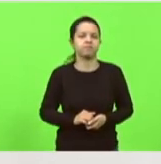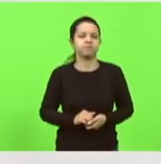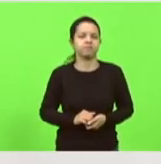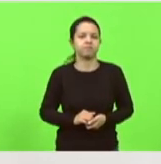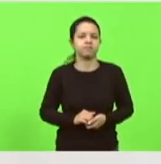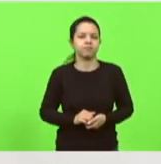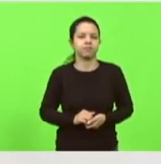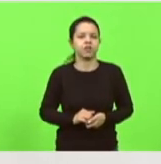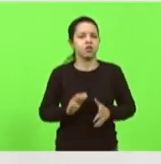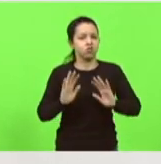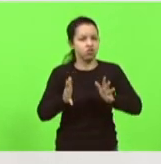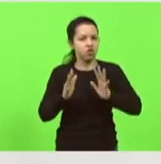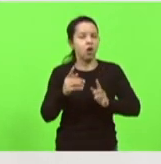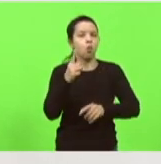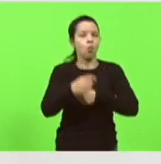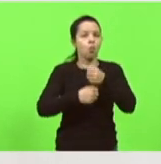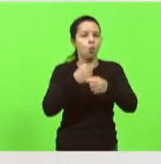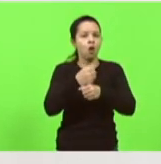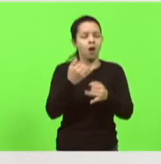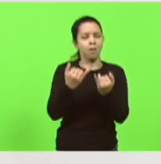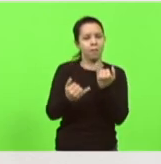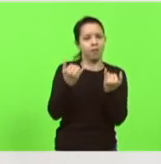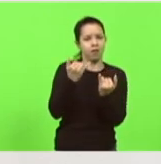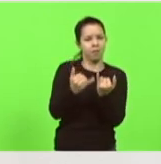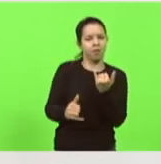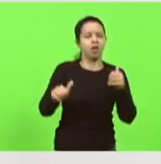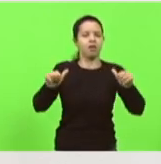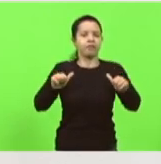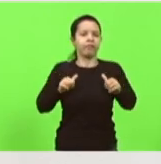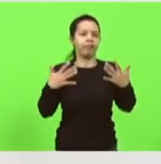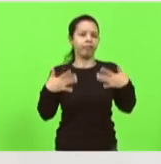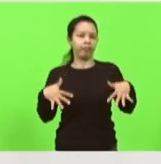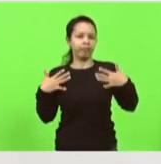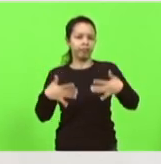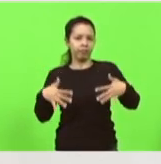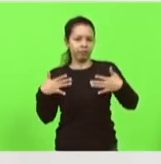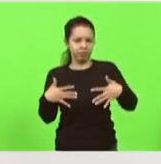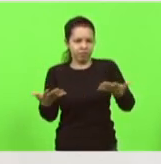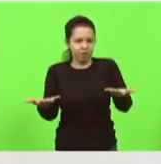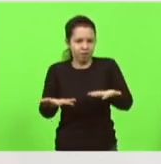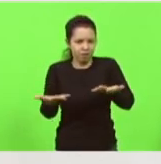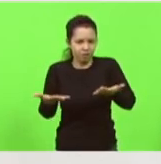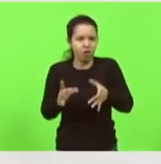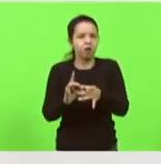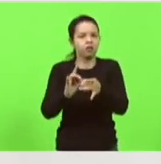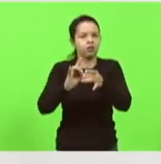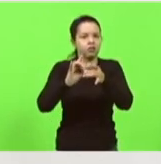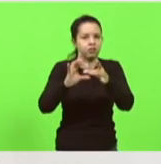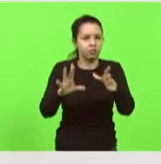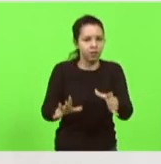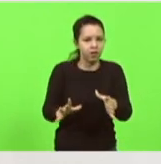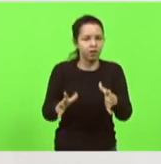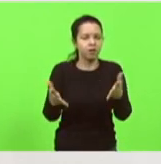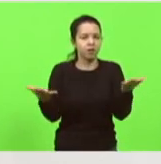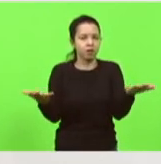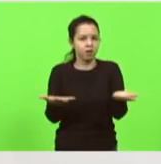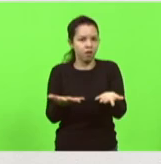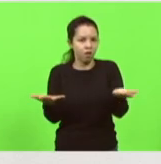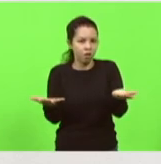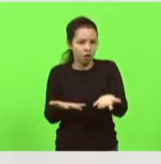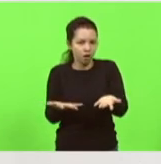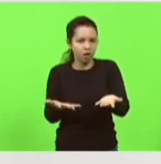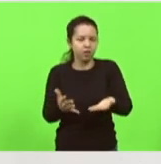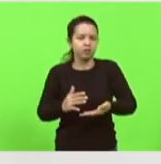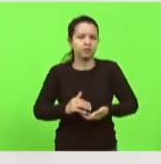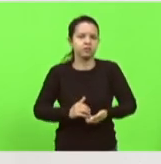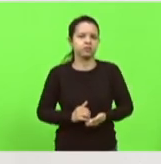Já passaram um ano e meio em casa coçando os bagos. Só agora que foi liberado. Só agora foi liberado para o servidor voltar.